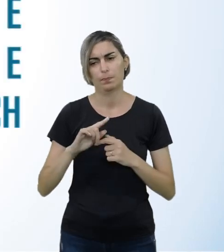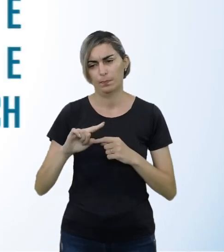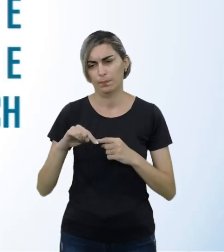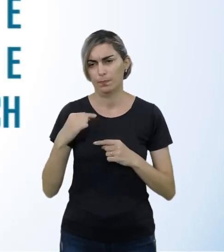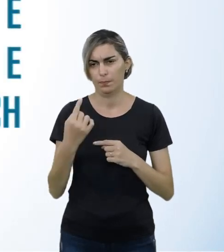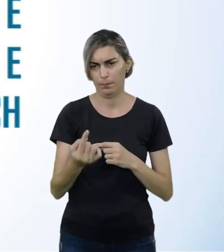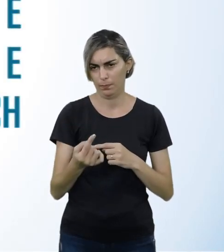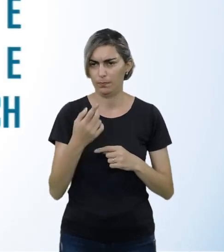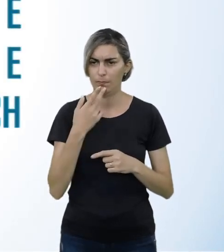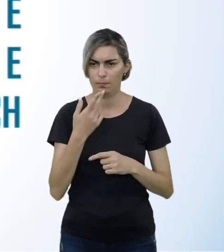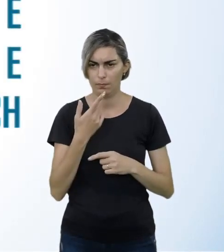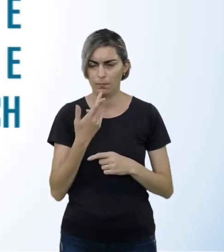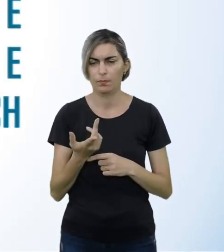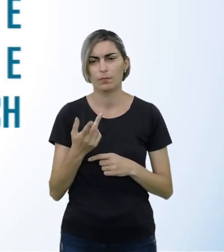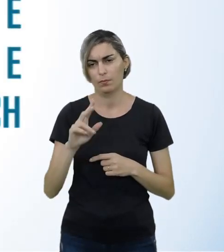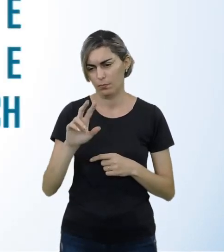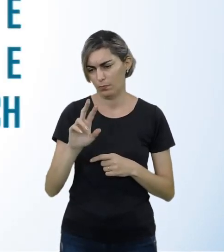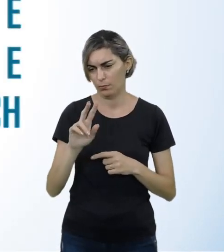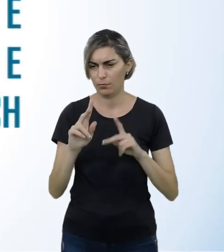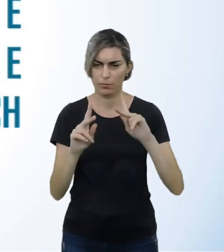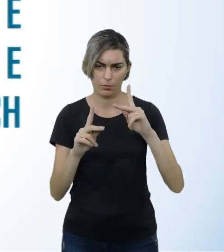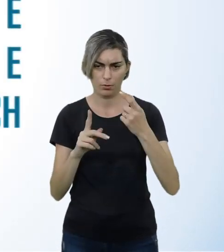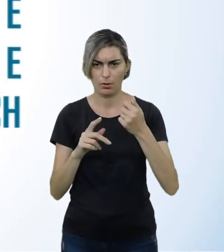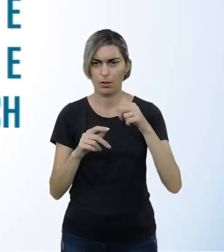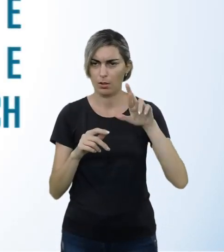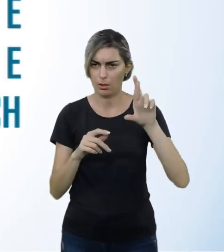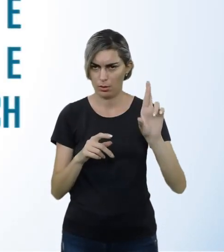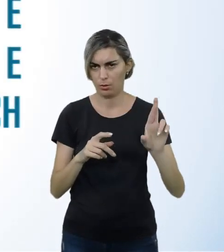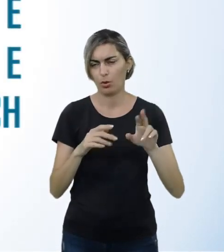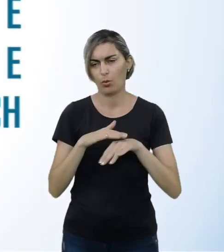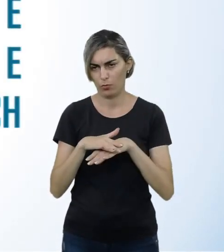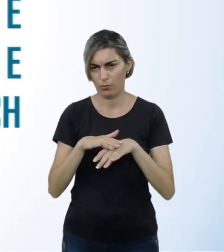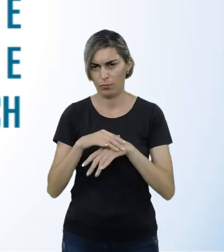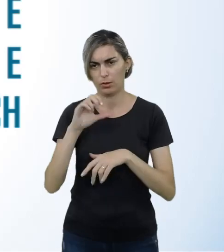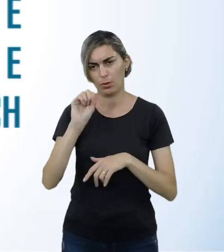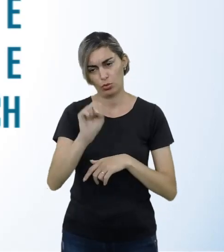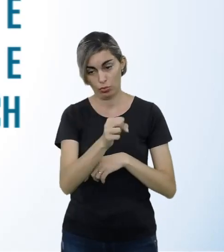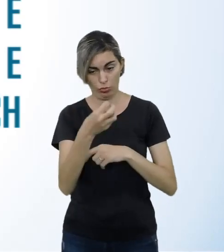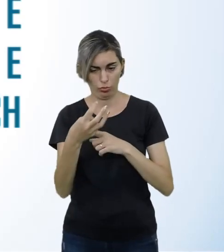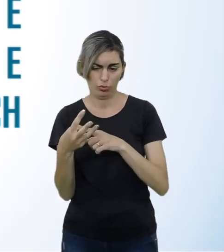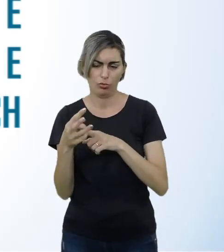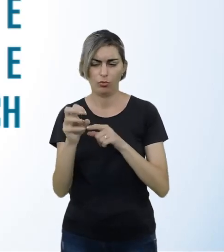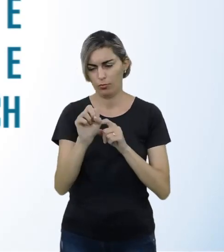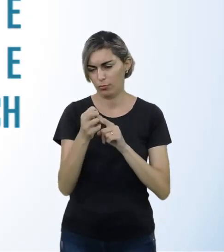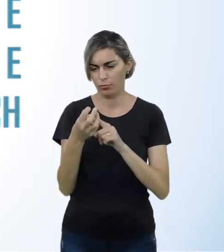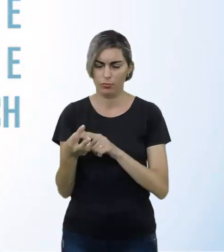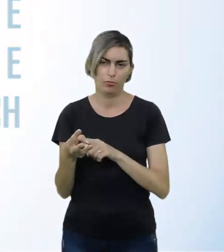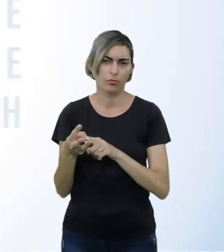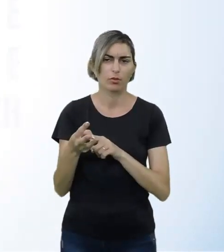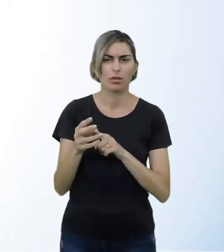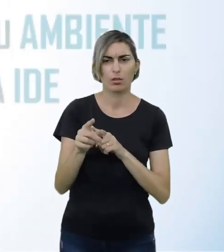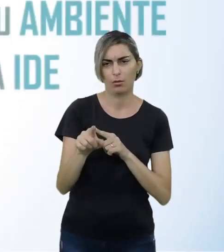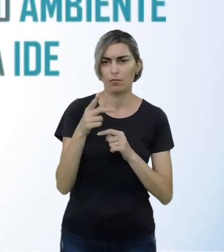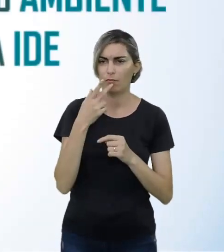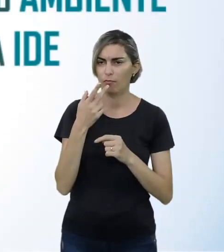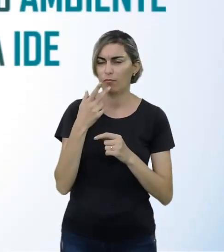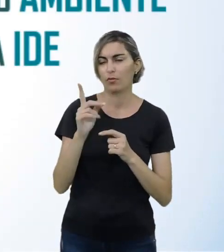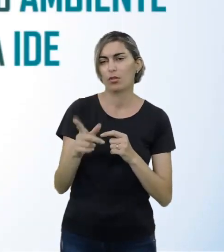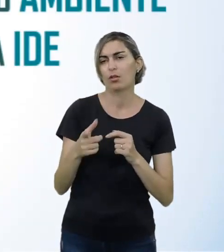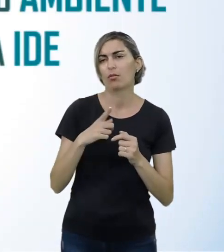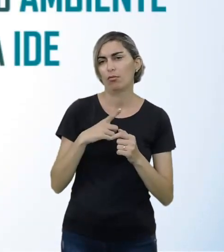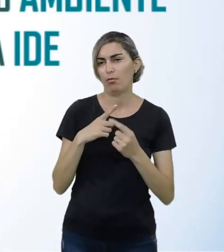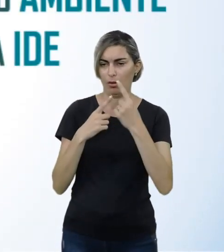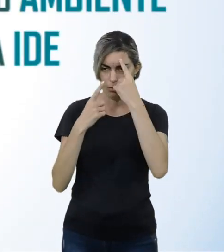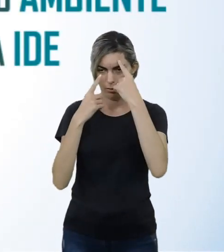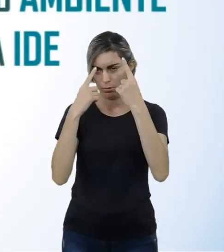Após falar tanto sobre hardware, vamos conversar um pouquinho sobre software, tá? O software do Arduino, ele, como eu já falei para vocês, ele tem